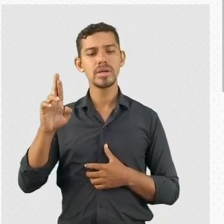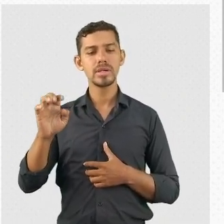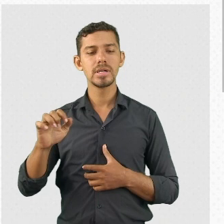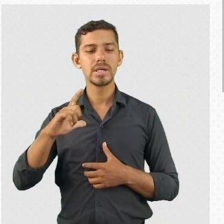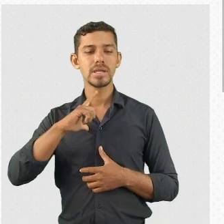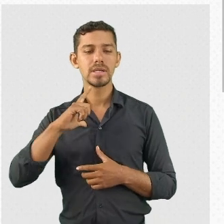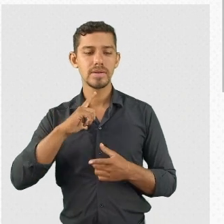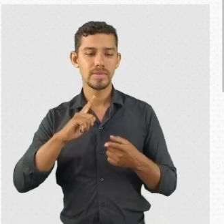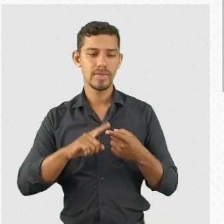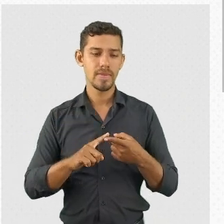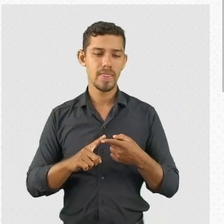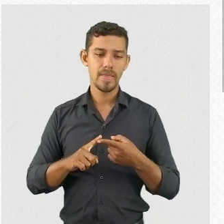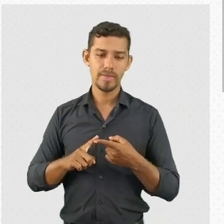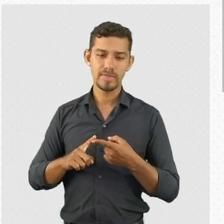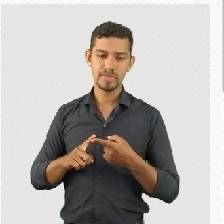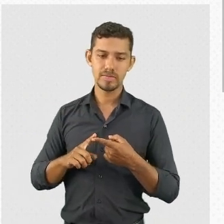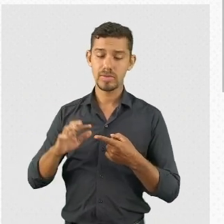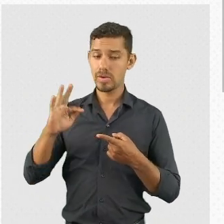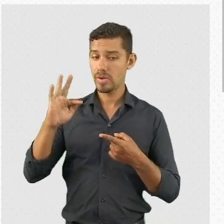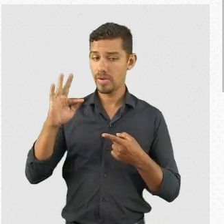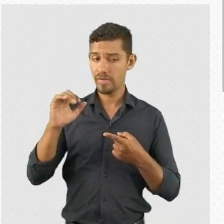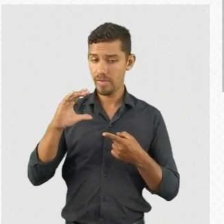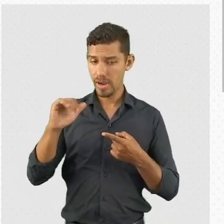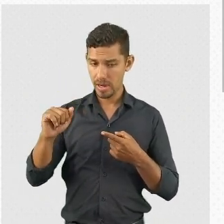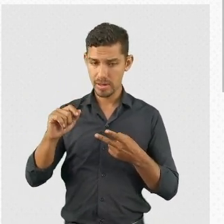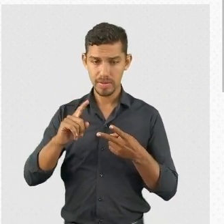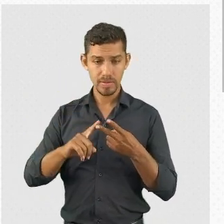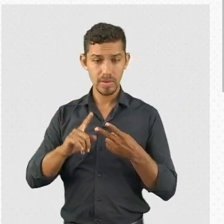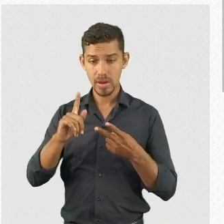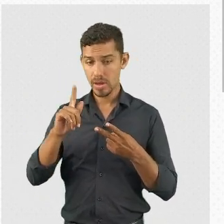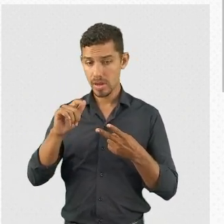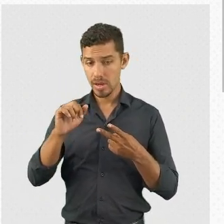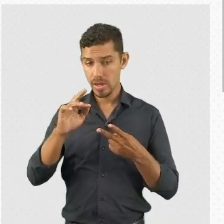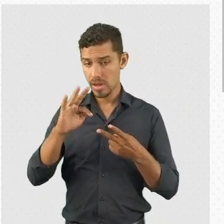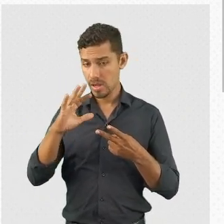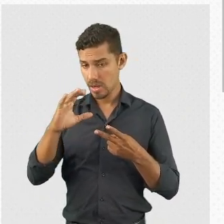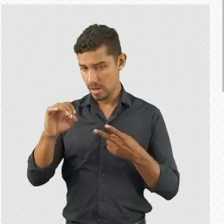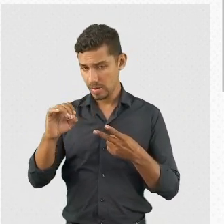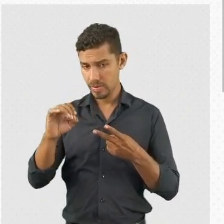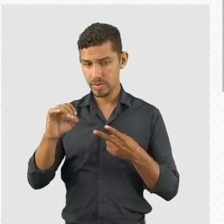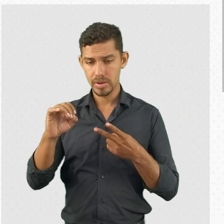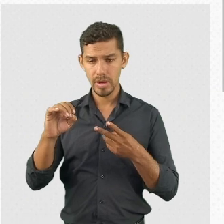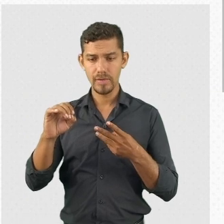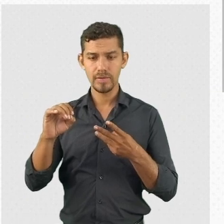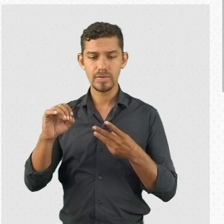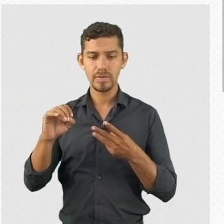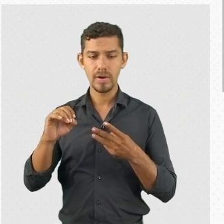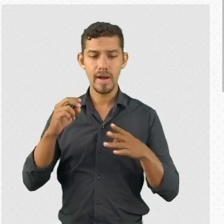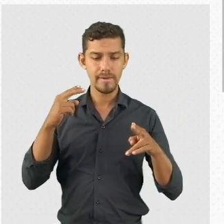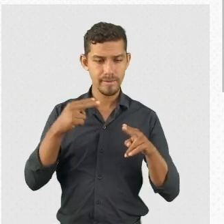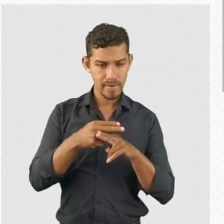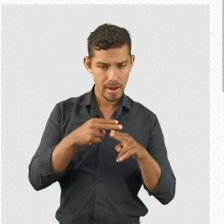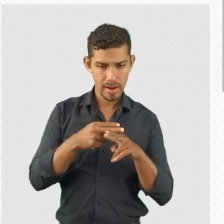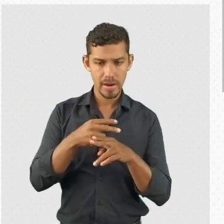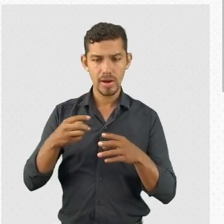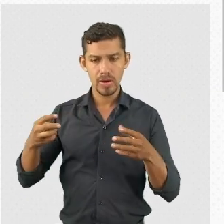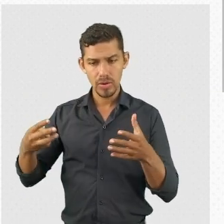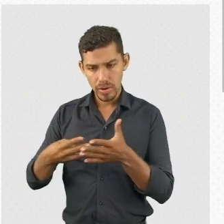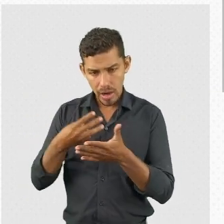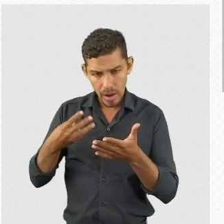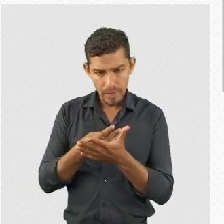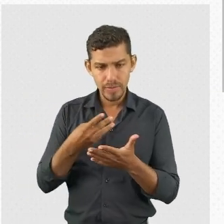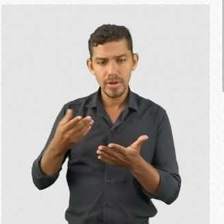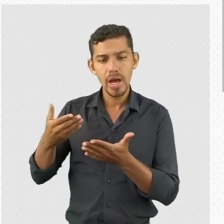tem knife, fork, spoon, que seria a faca, o garfo e